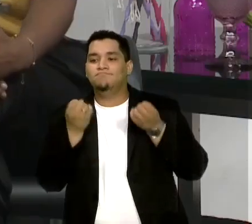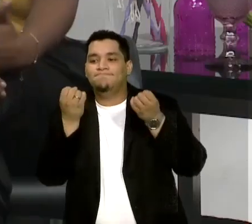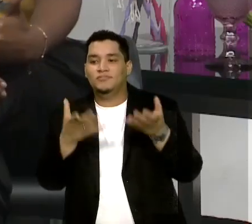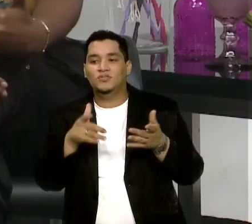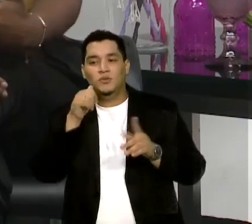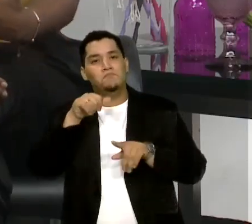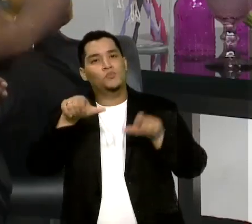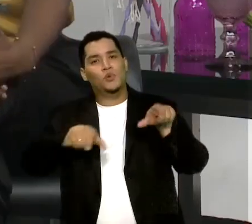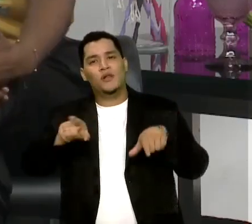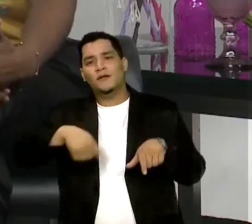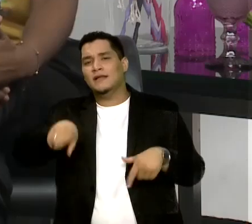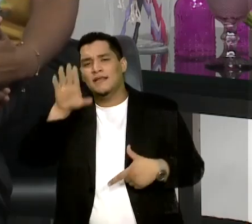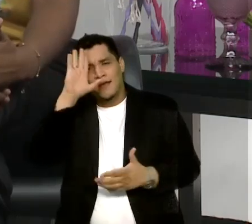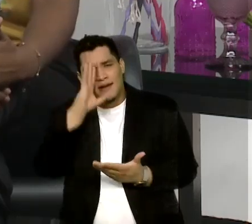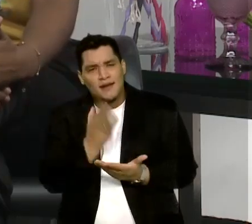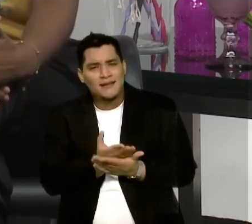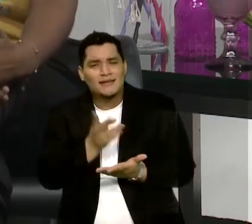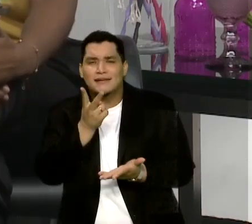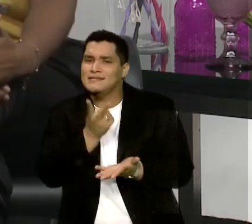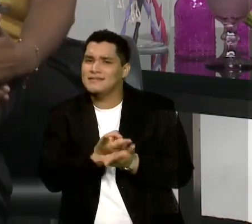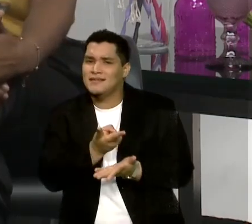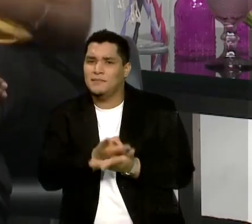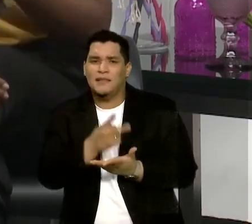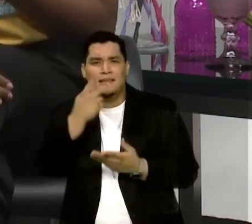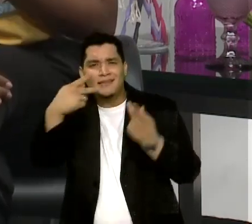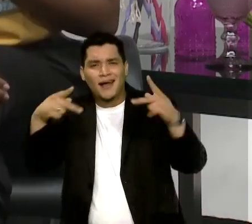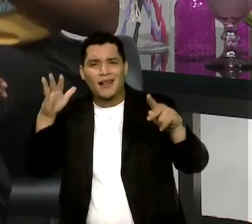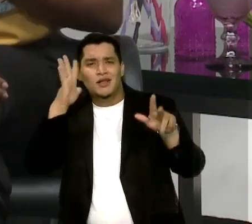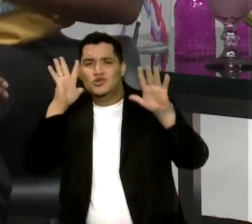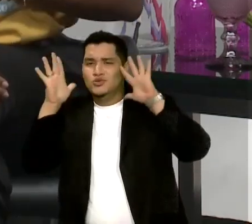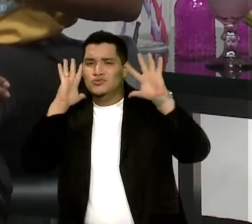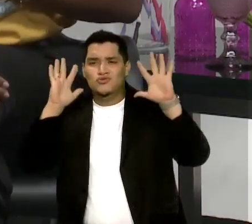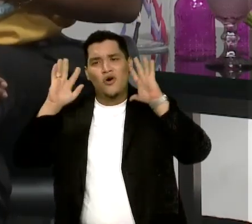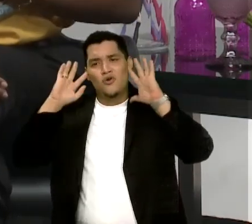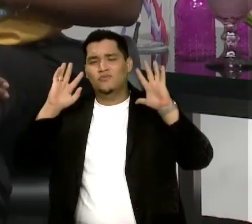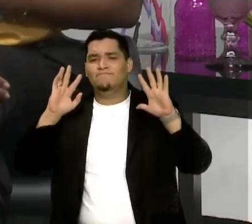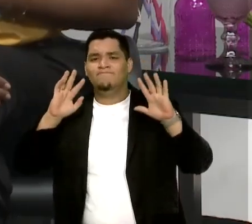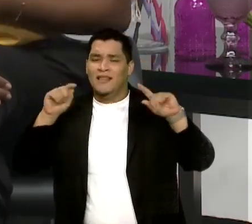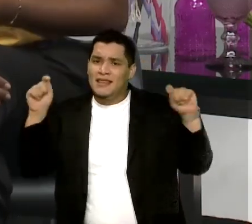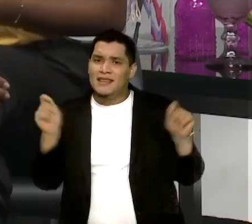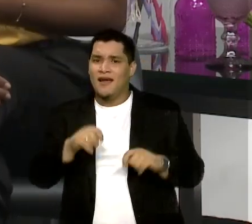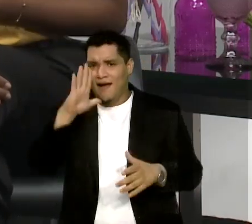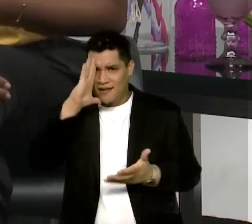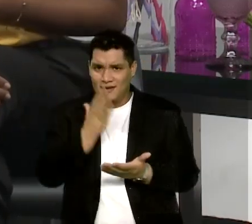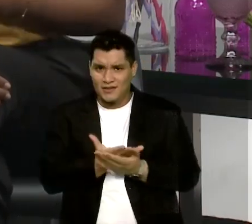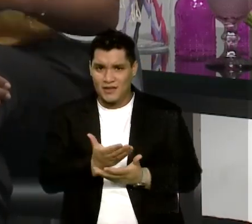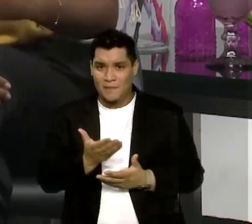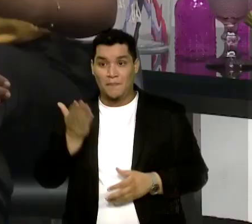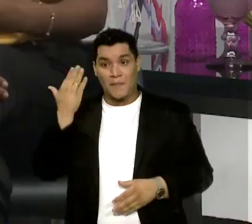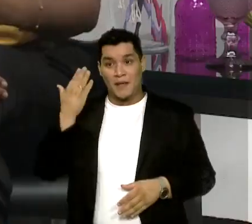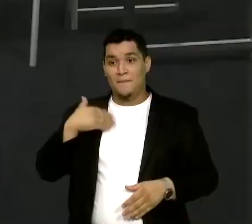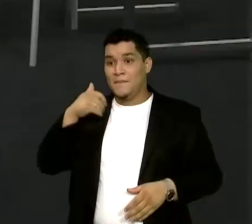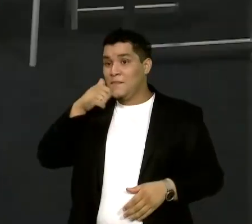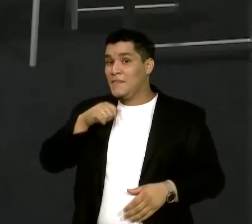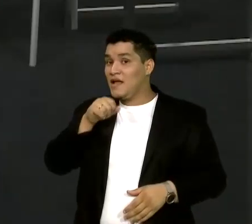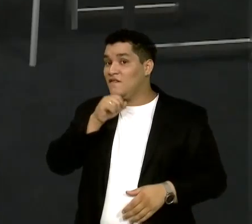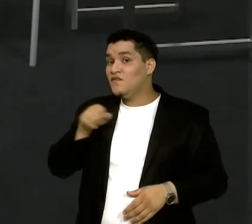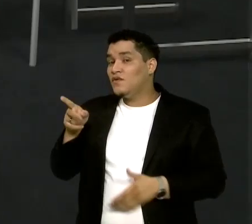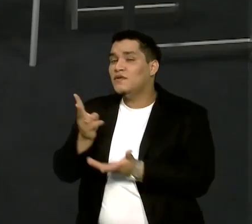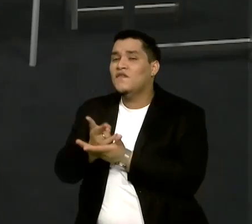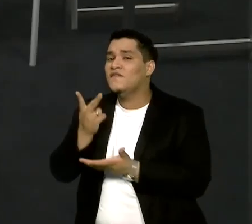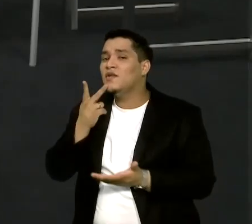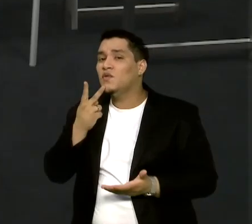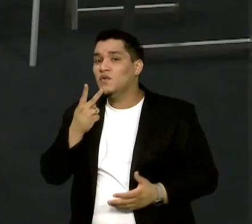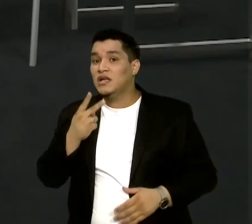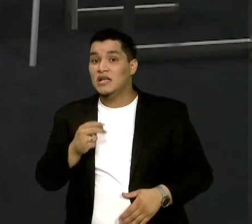sonhos, que viram realidade. A Maricota, minha avó, ela tinha uma frase que o pouco com Deus é muito e o